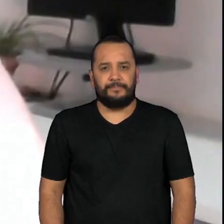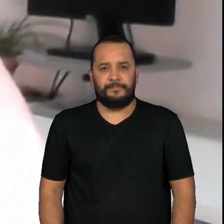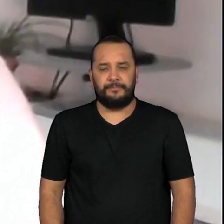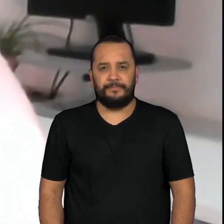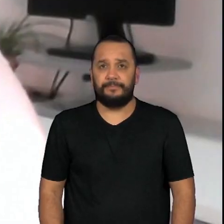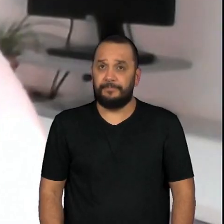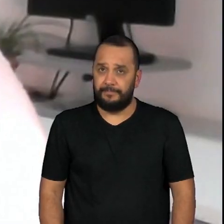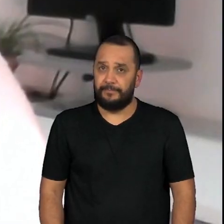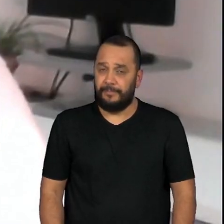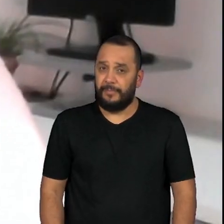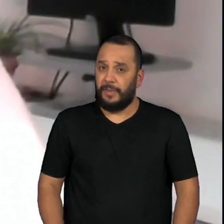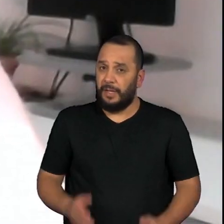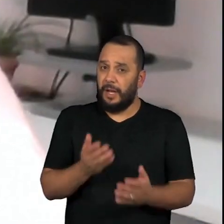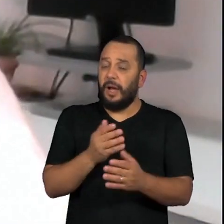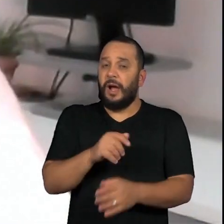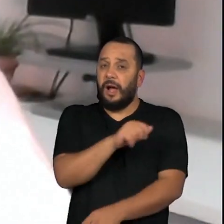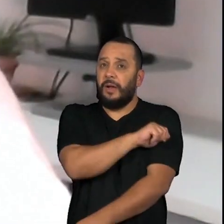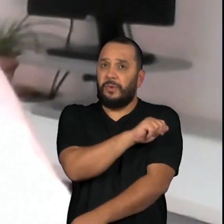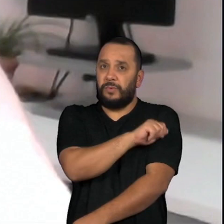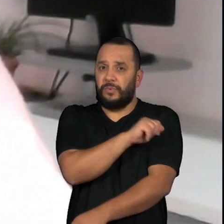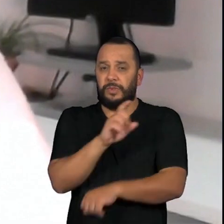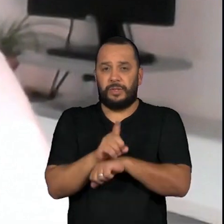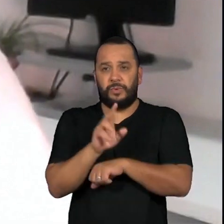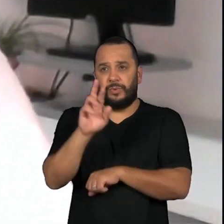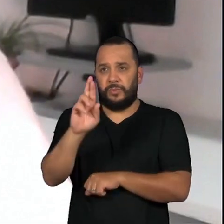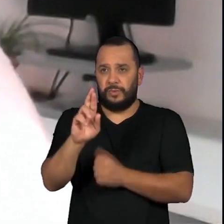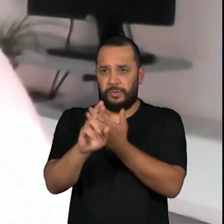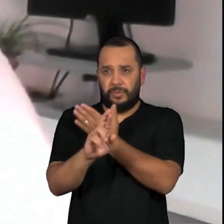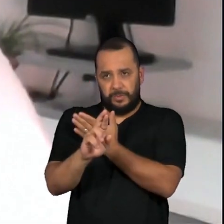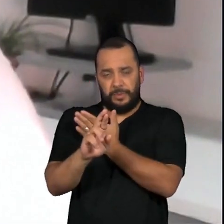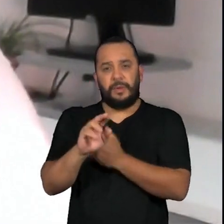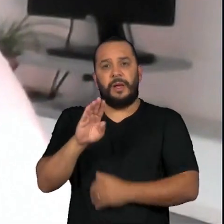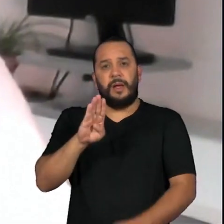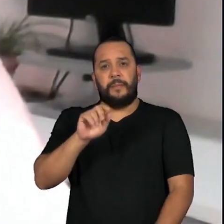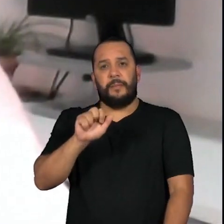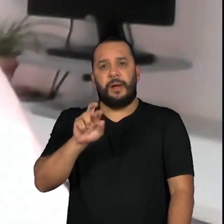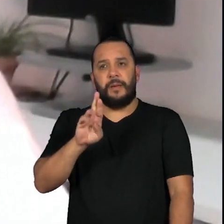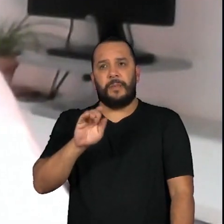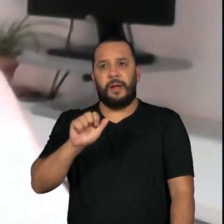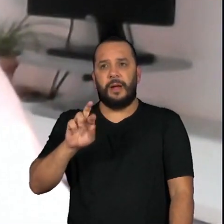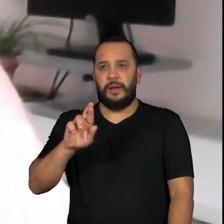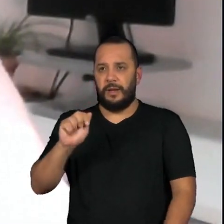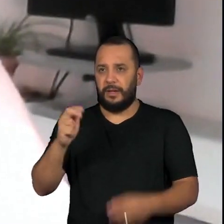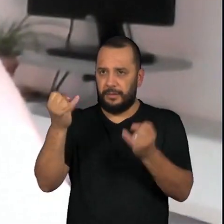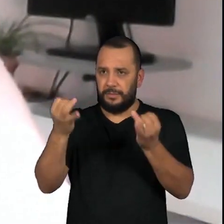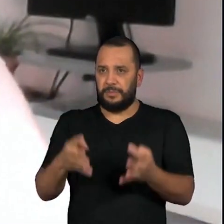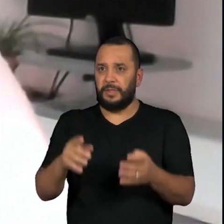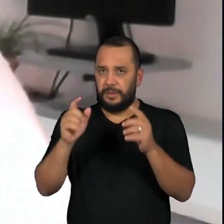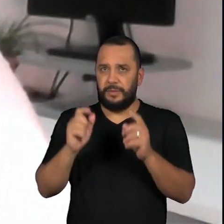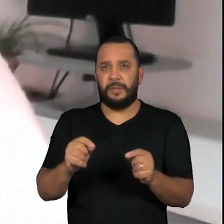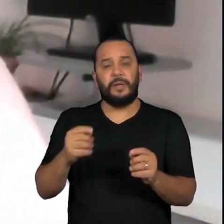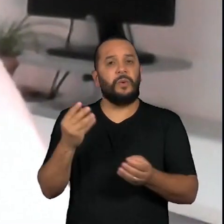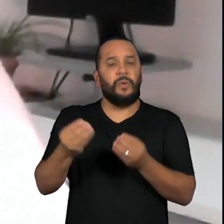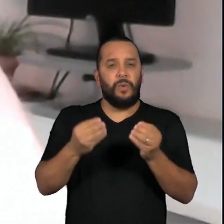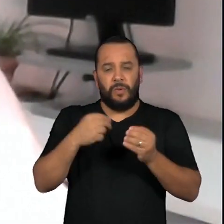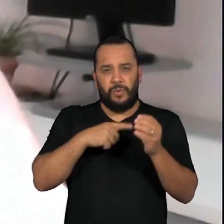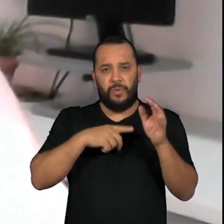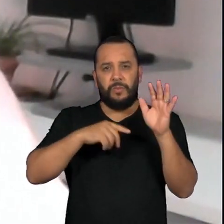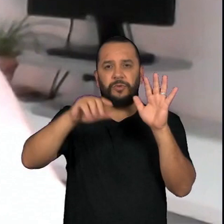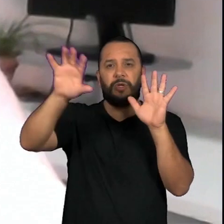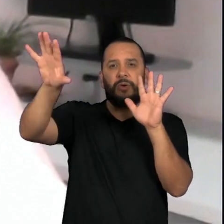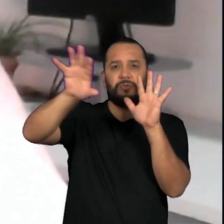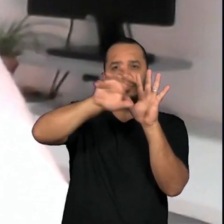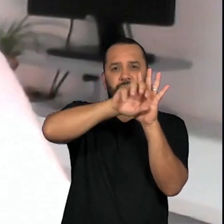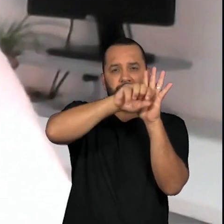A doutoranda em ecologia, Bárbara Cardelli, complementa. A gente simula a fotossíntese, simula a estocagem